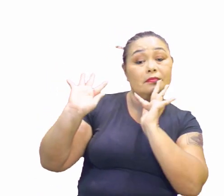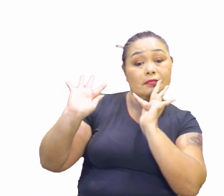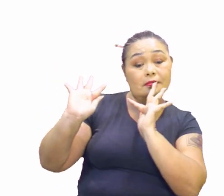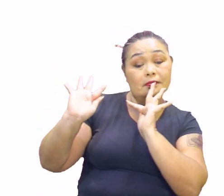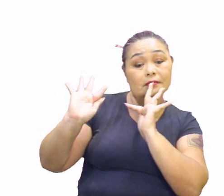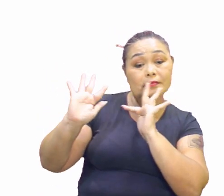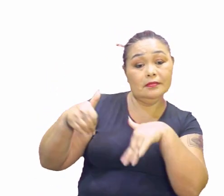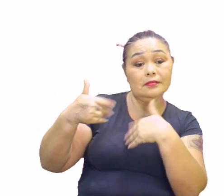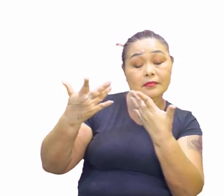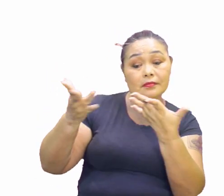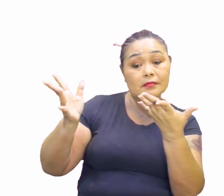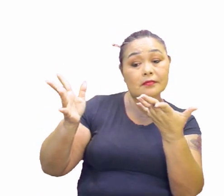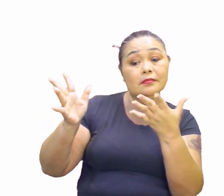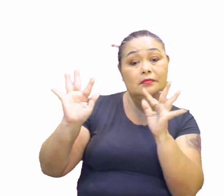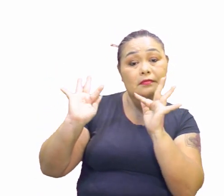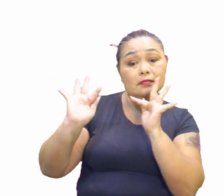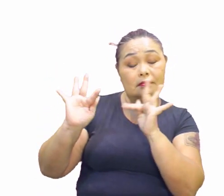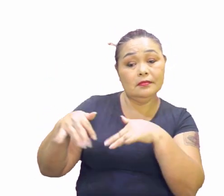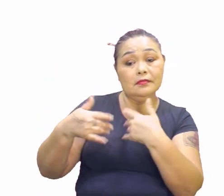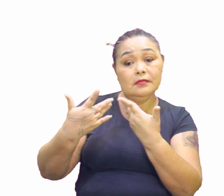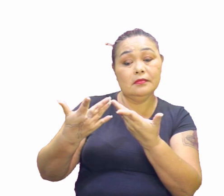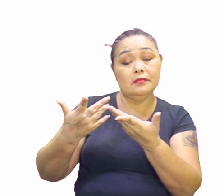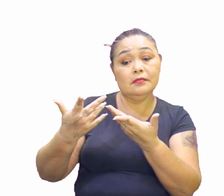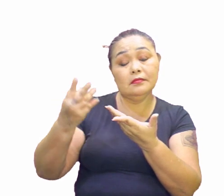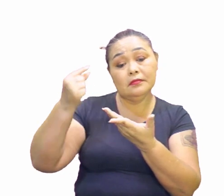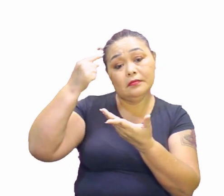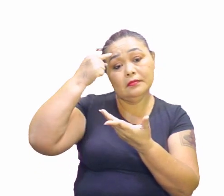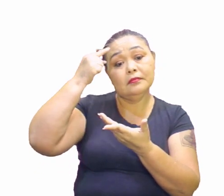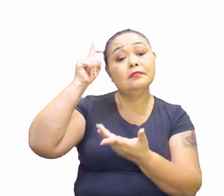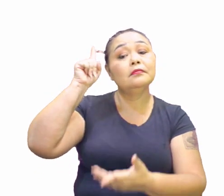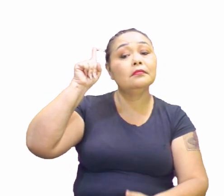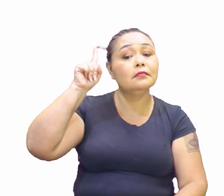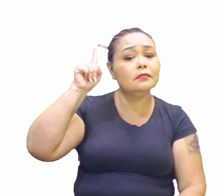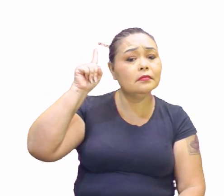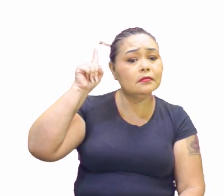assim, para finalizar, para fechar, né, concluir o pensamento,